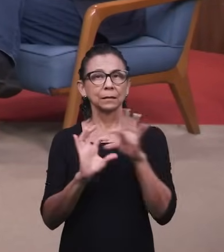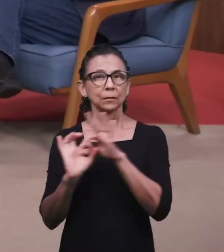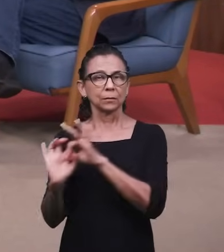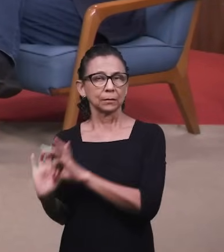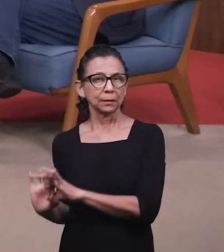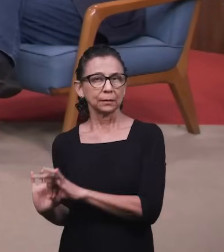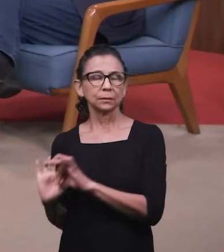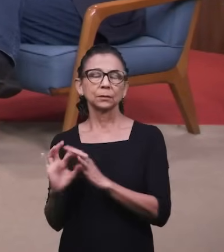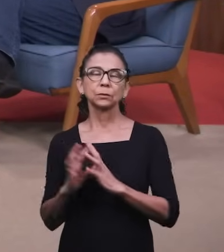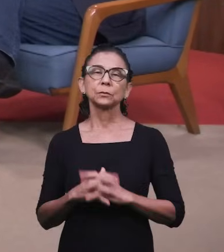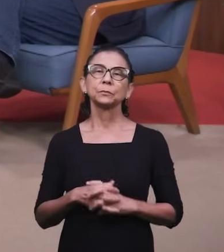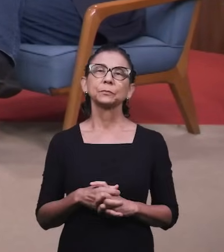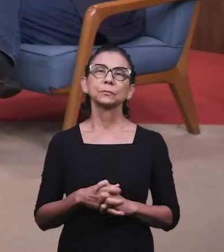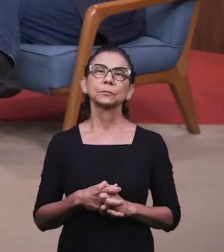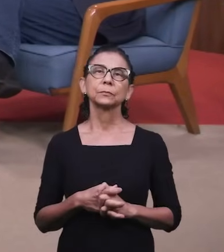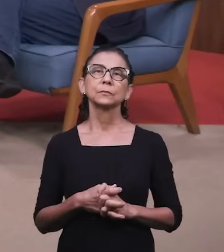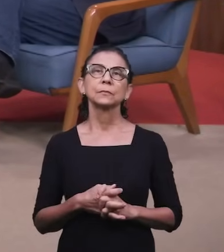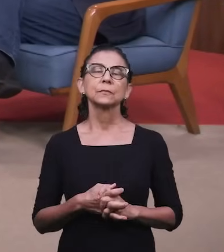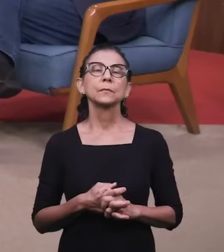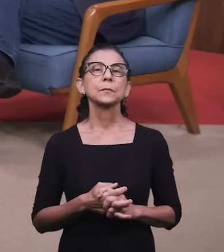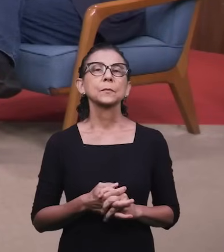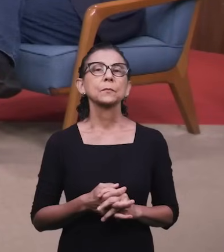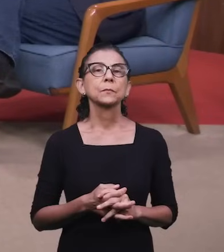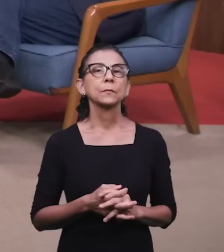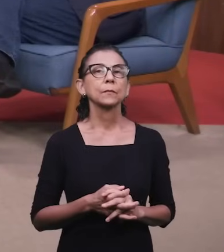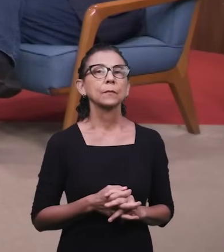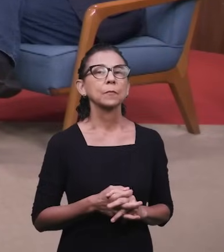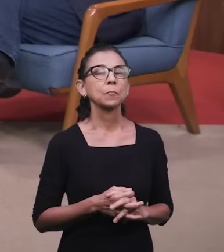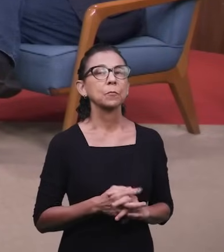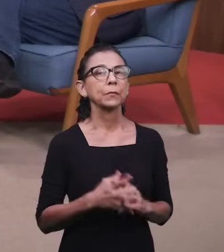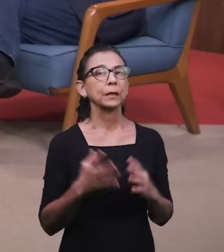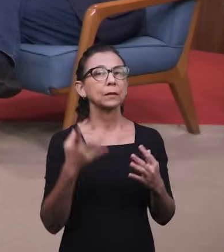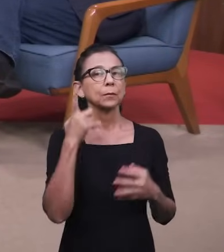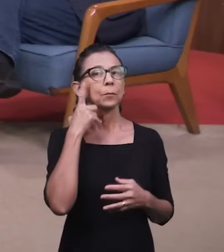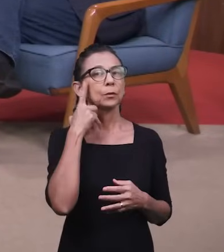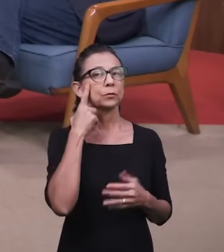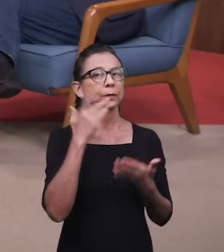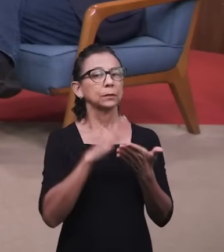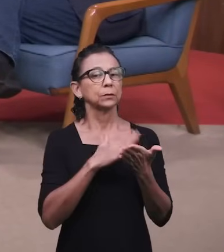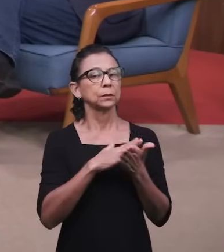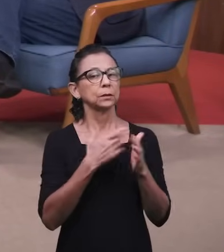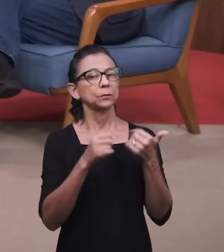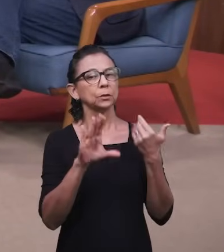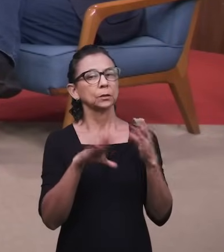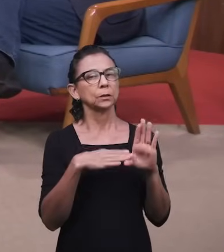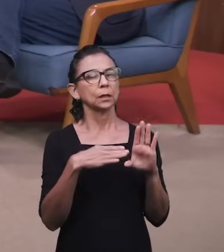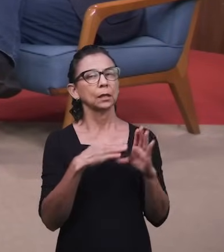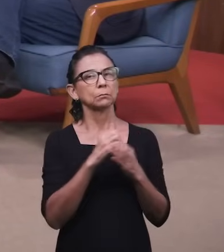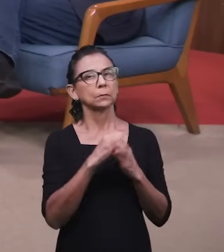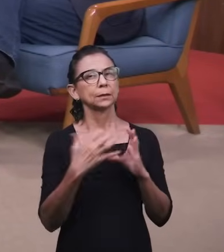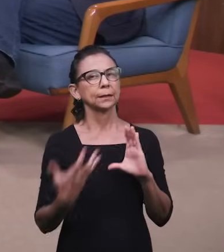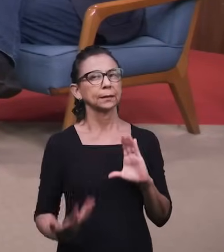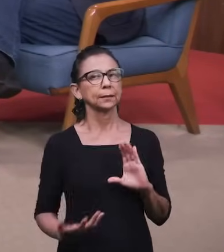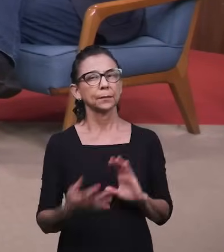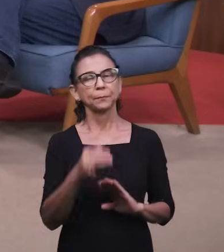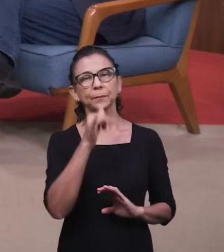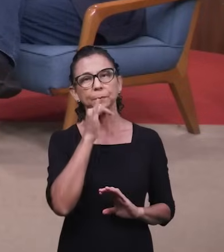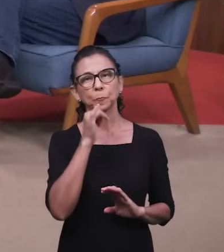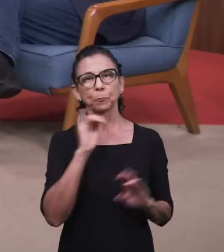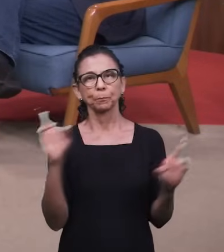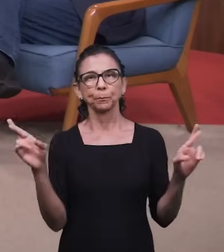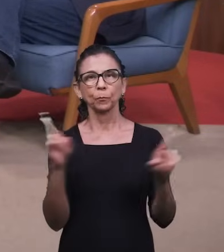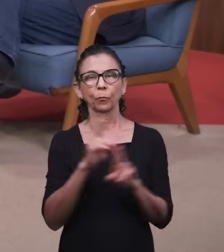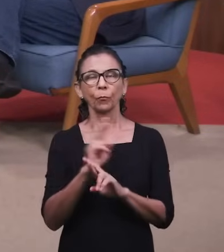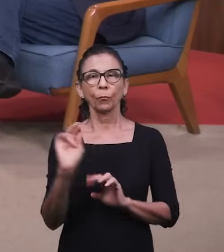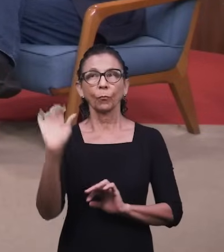nesse contexto... como que a gente pode, então, entrar no livro de Cantares e discutir alguns aspectos? Por exemplo, em